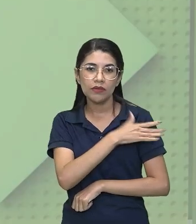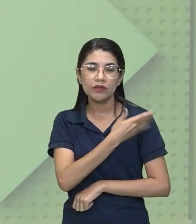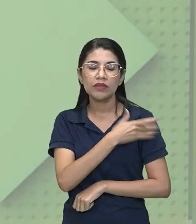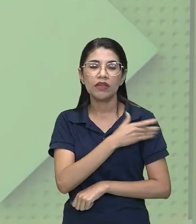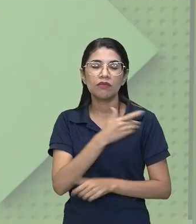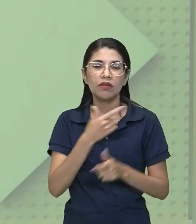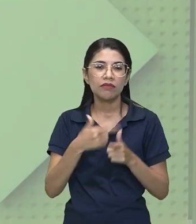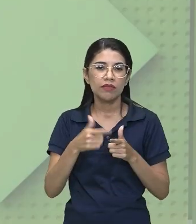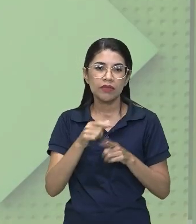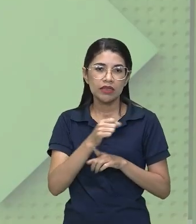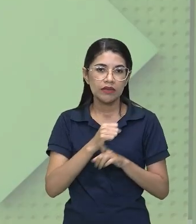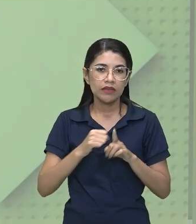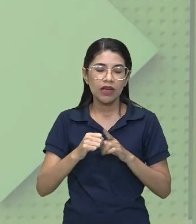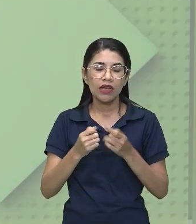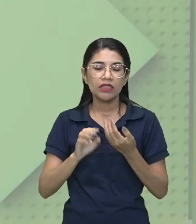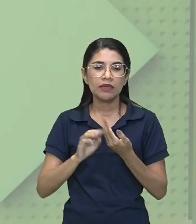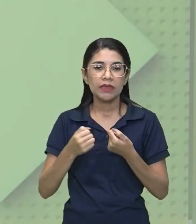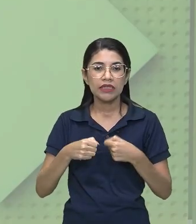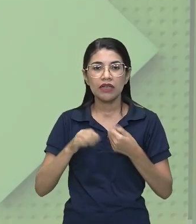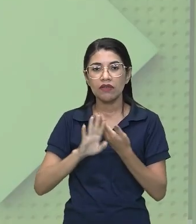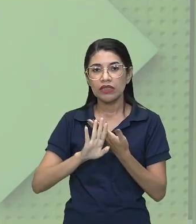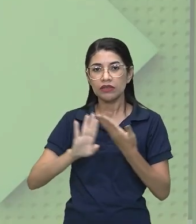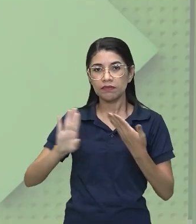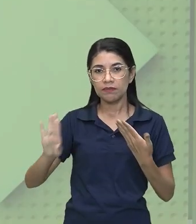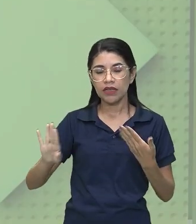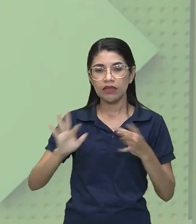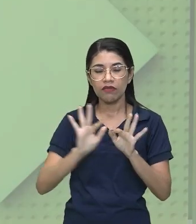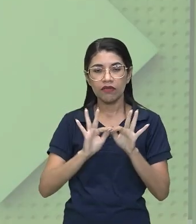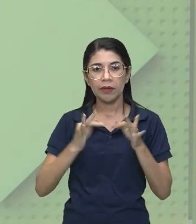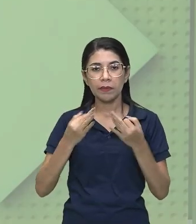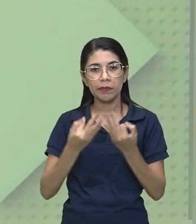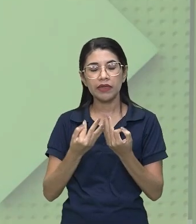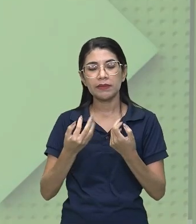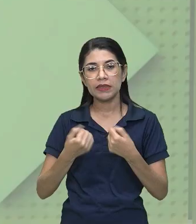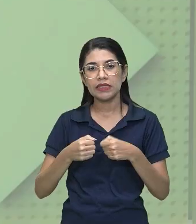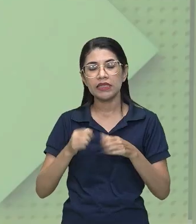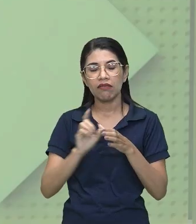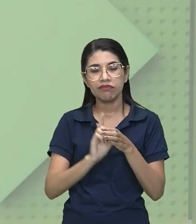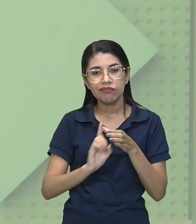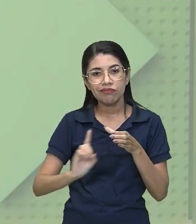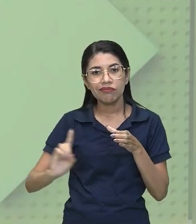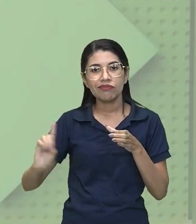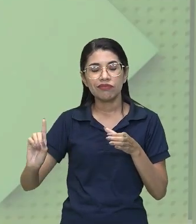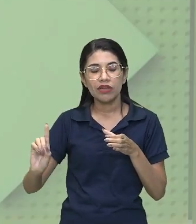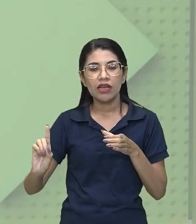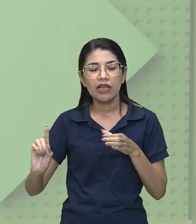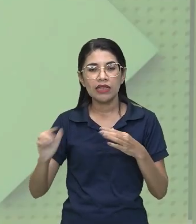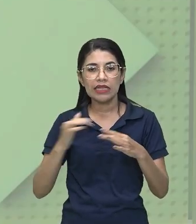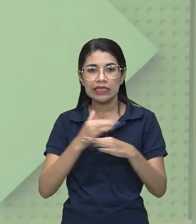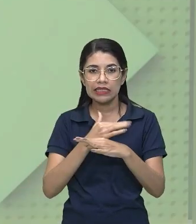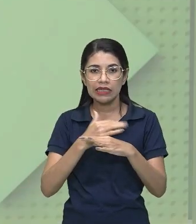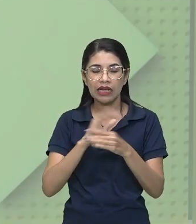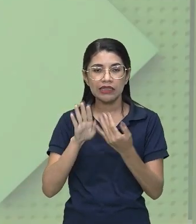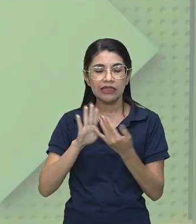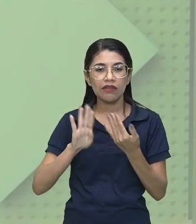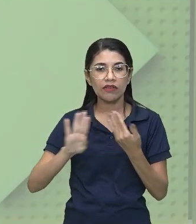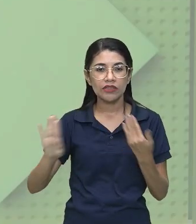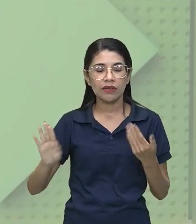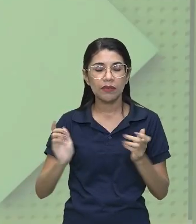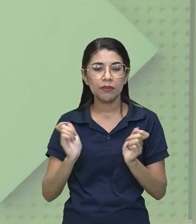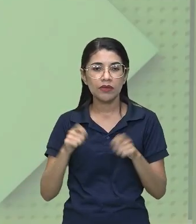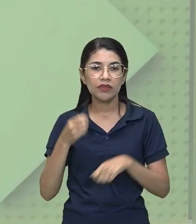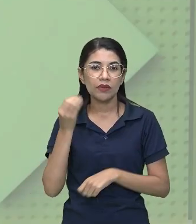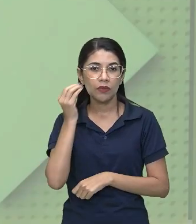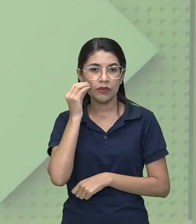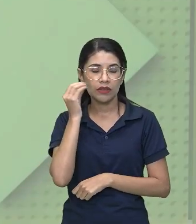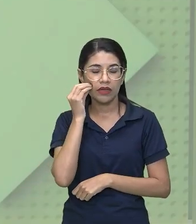muitos anos por serem afastados, né, das suas famílias, afastados da cidade, para tentar aí ter um tratamento e